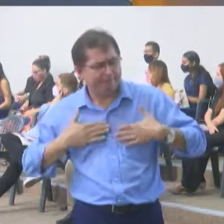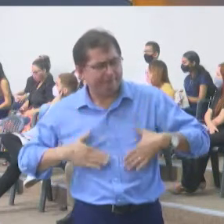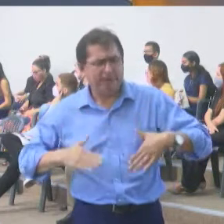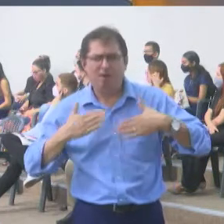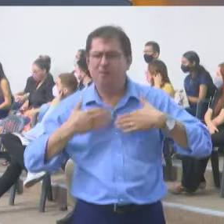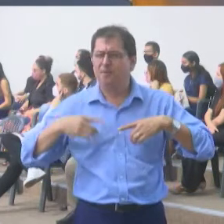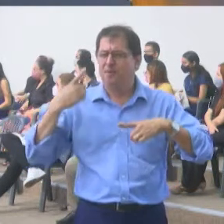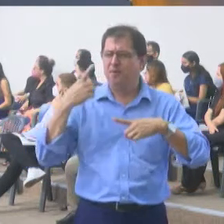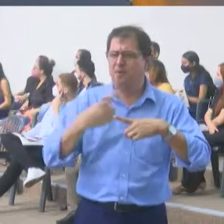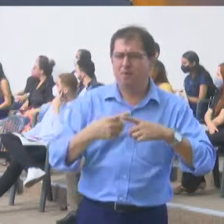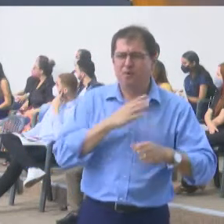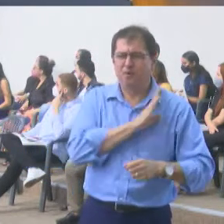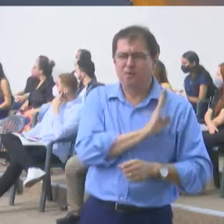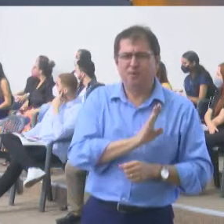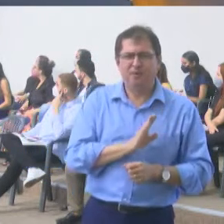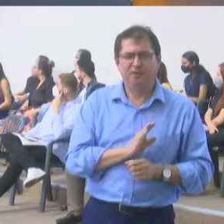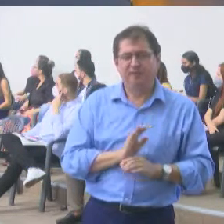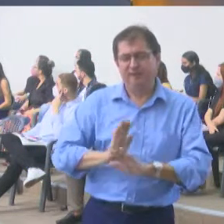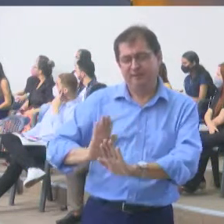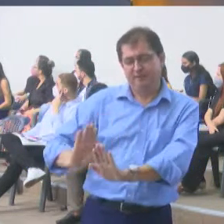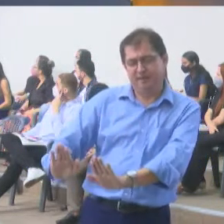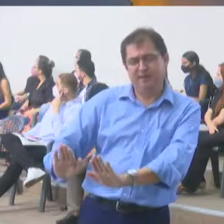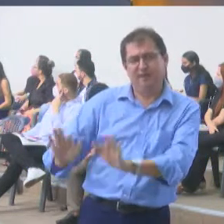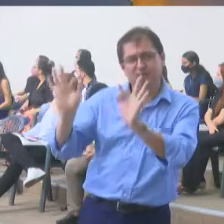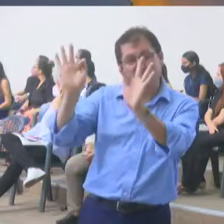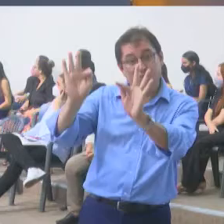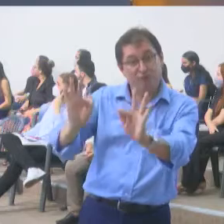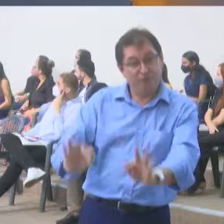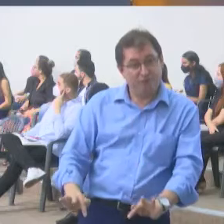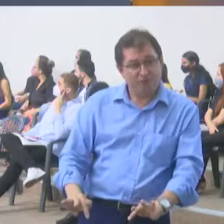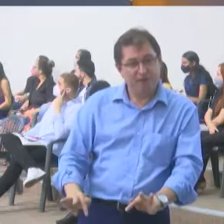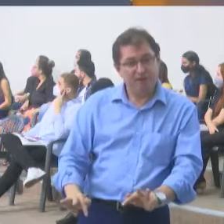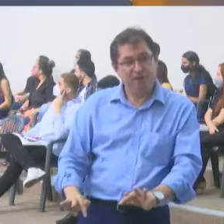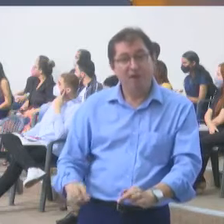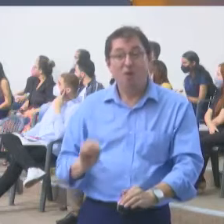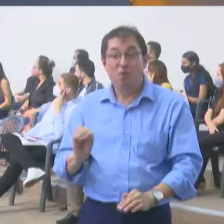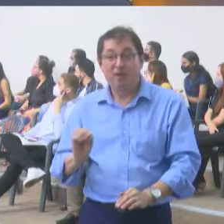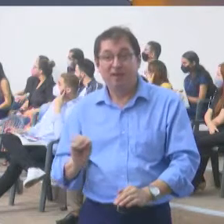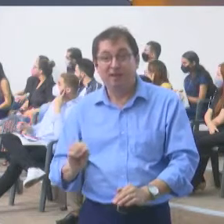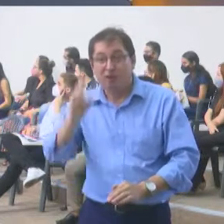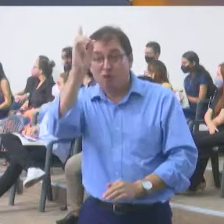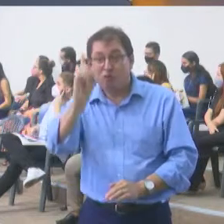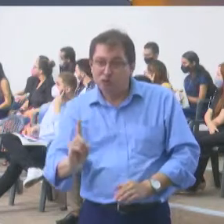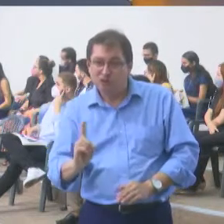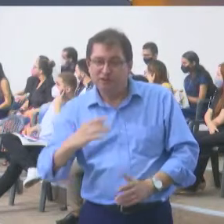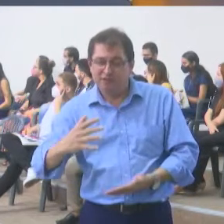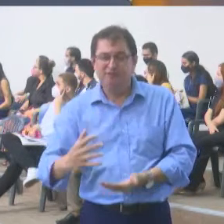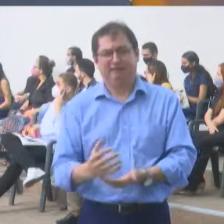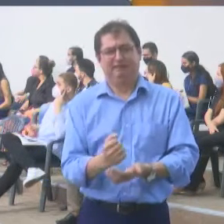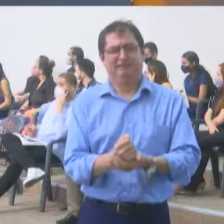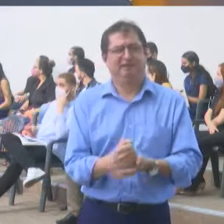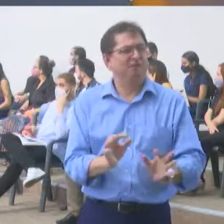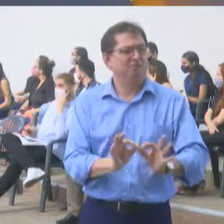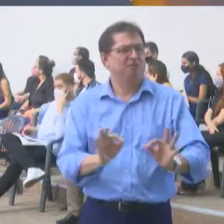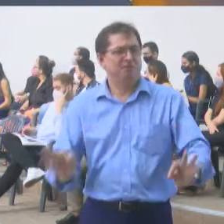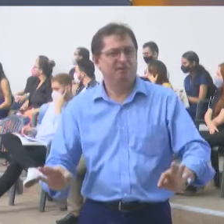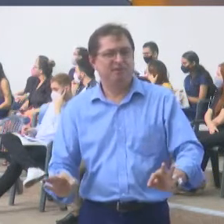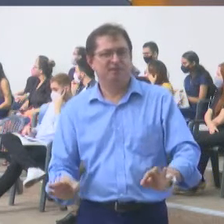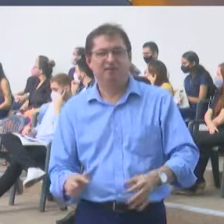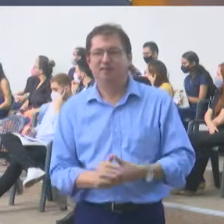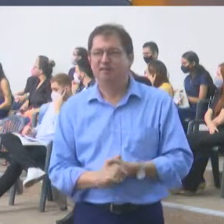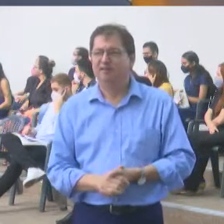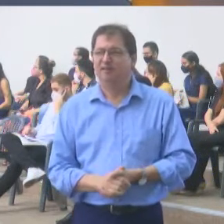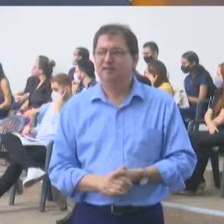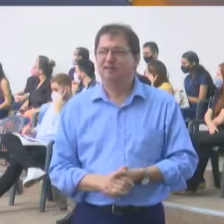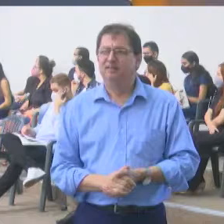Boaz deixa por último uma condição inesperada. Não é que Boaz mentiu, Boaz simplesmente omitiu e deixou